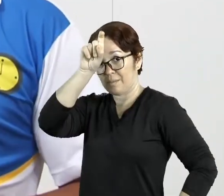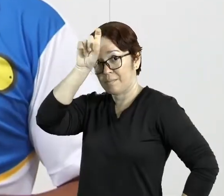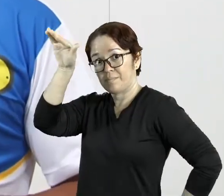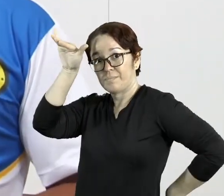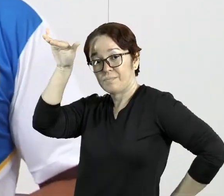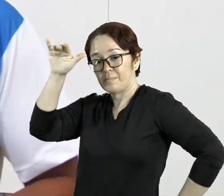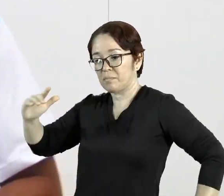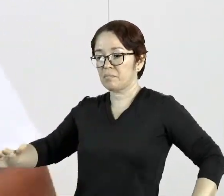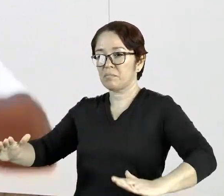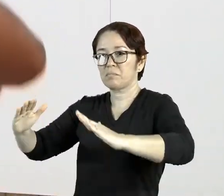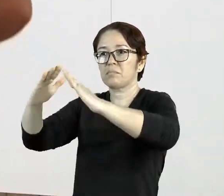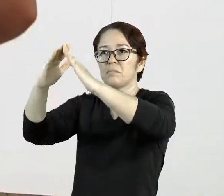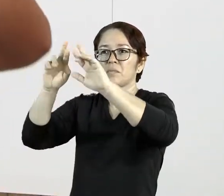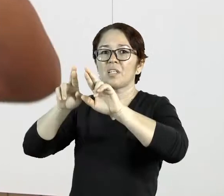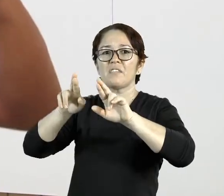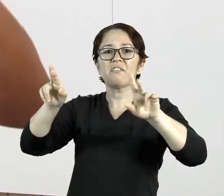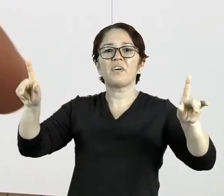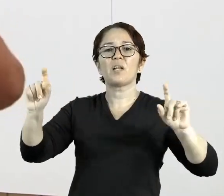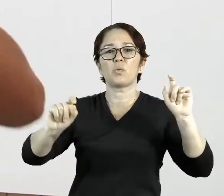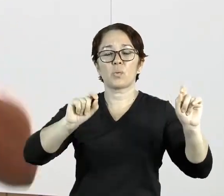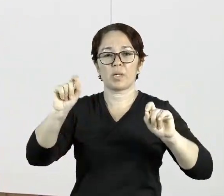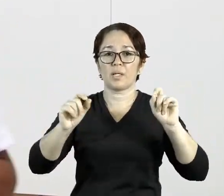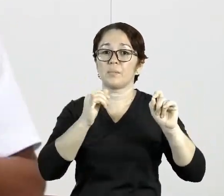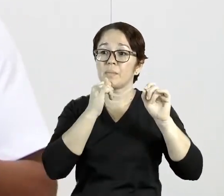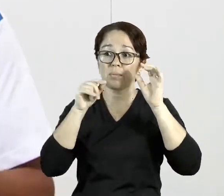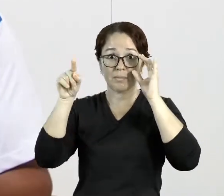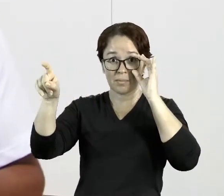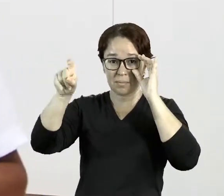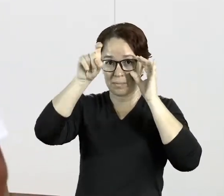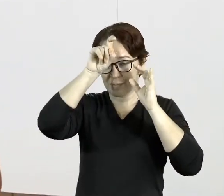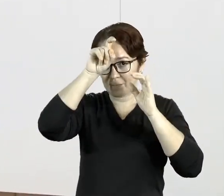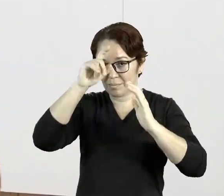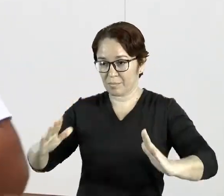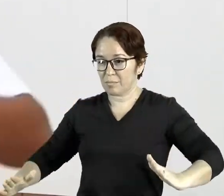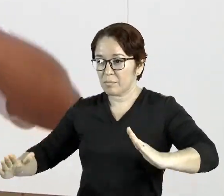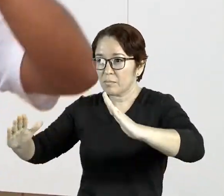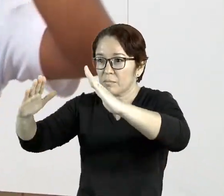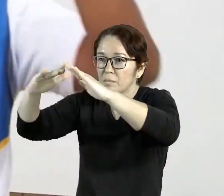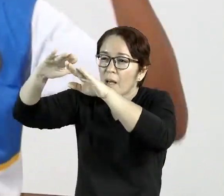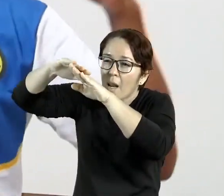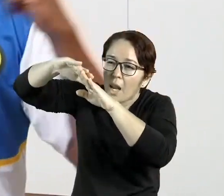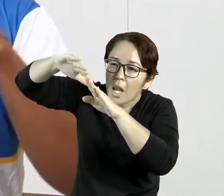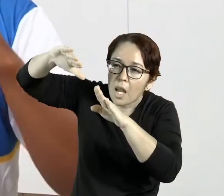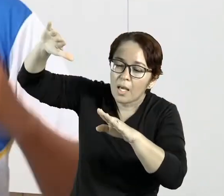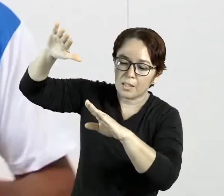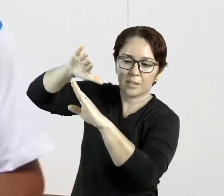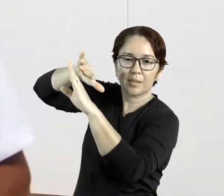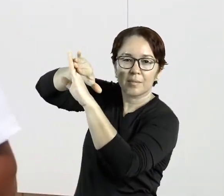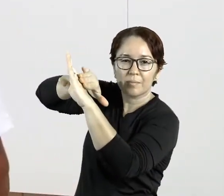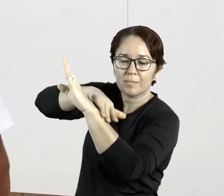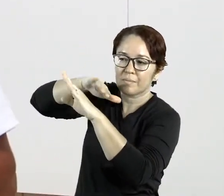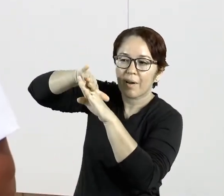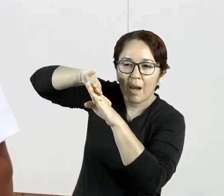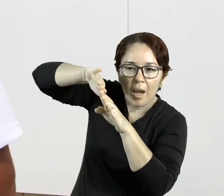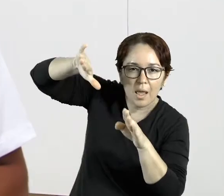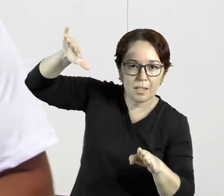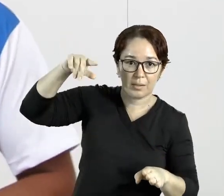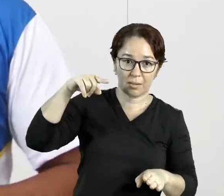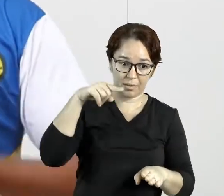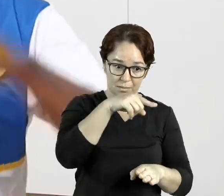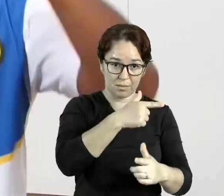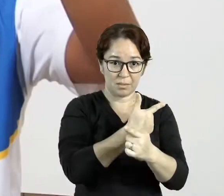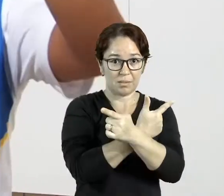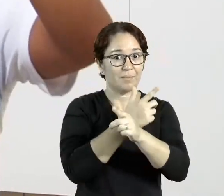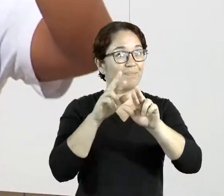pirâmide egípcia é uma pirâmide lisa, Já a pirâmide maia é uma pirâmide em degraus, beleza?